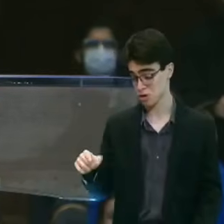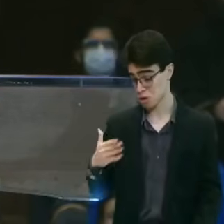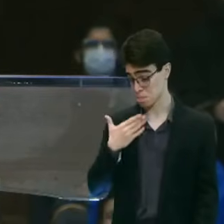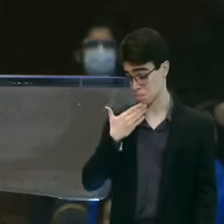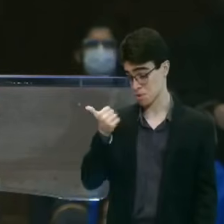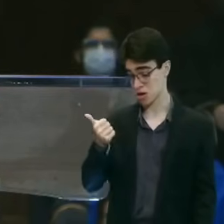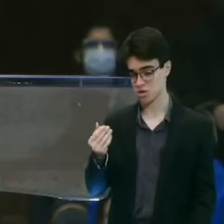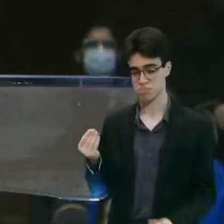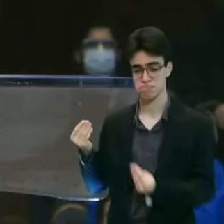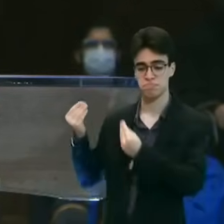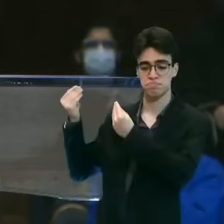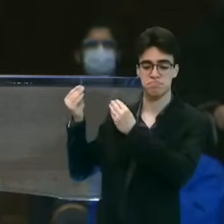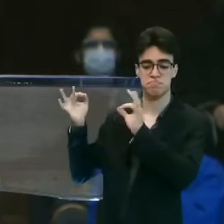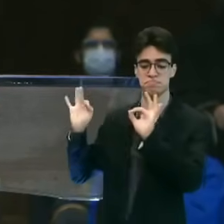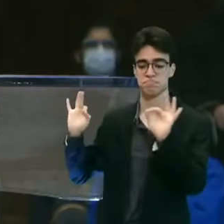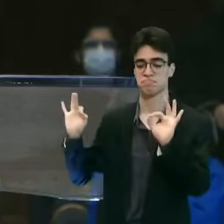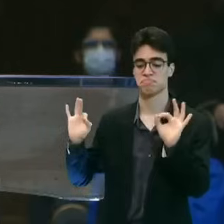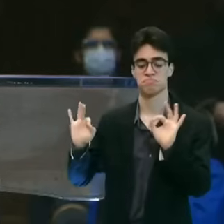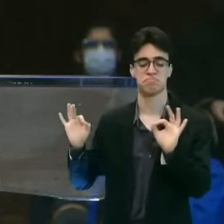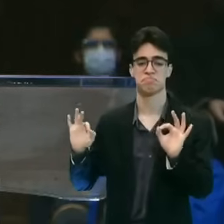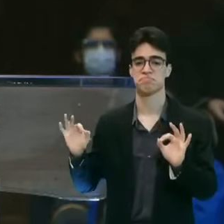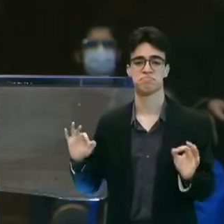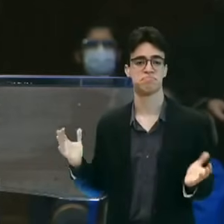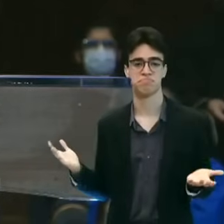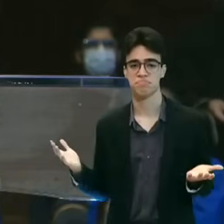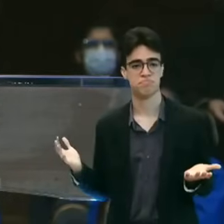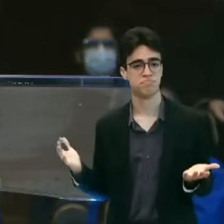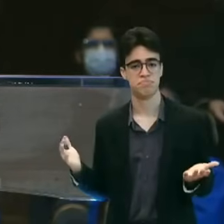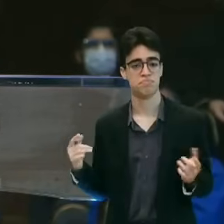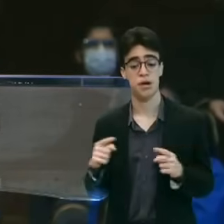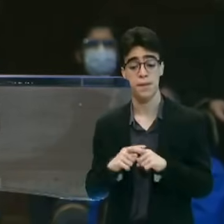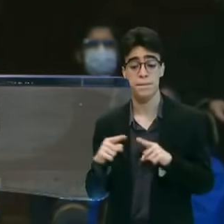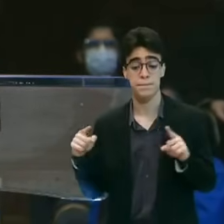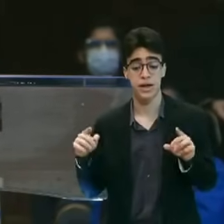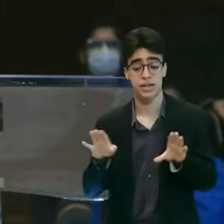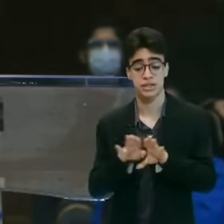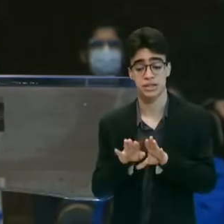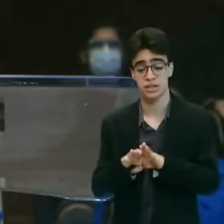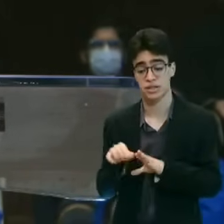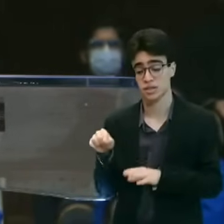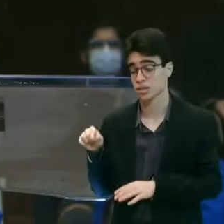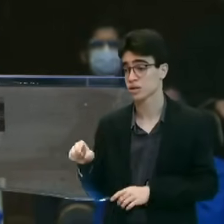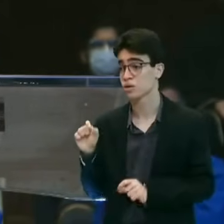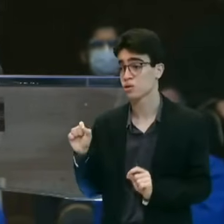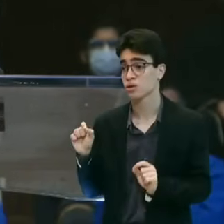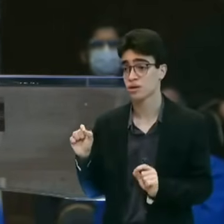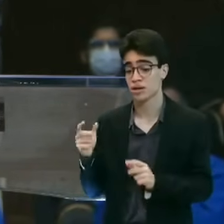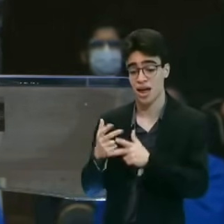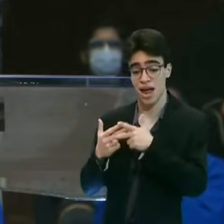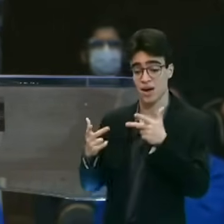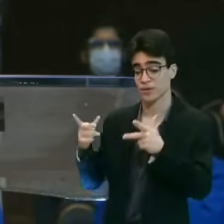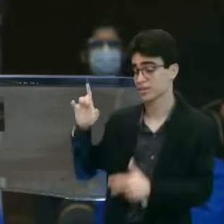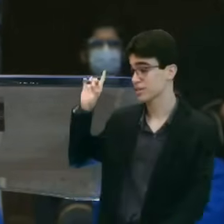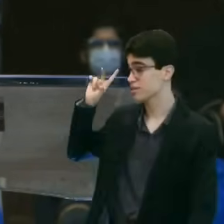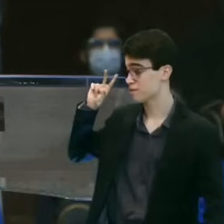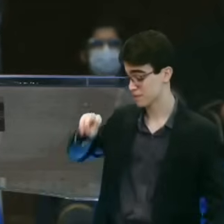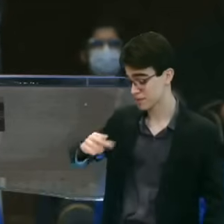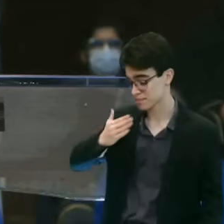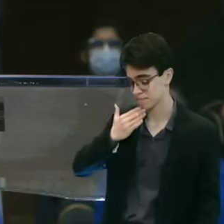ele tinha, mas ele também não ofereceu o que Deus havia pedido.